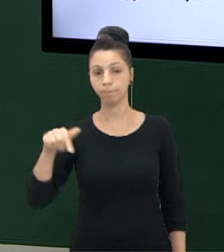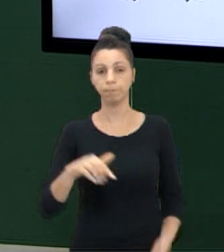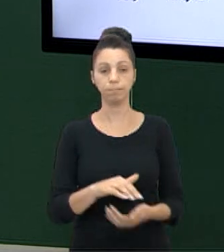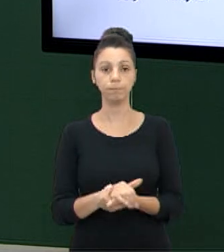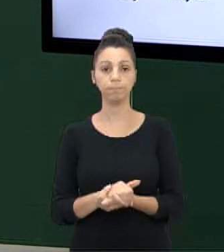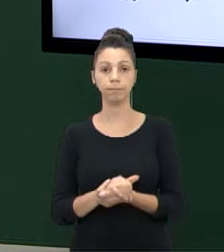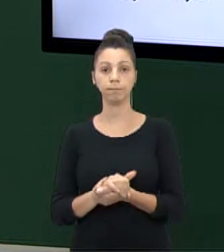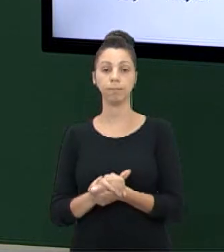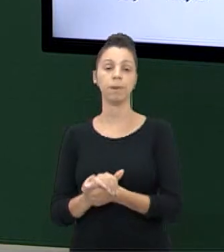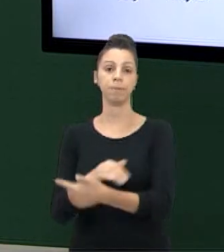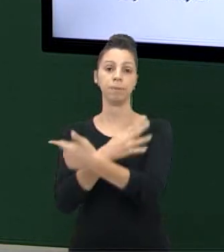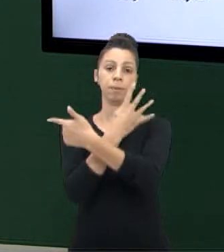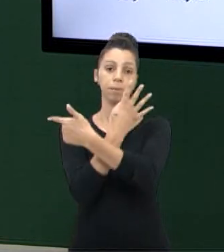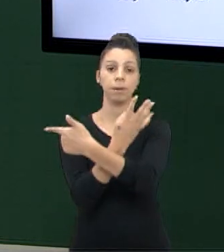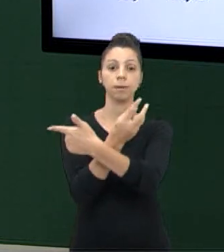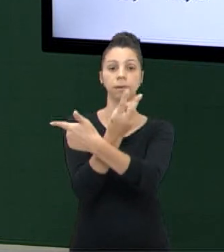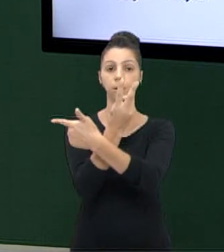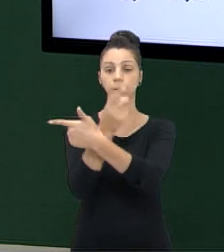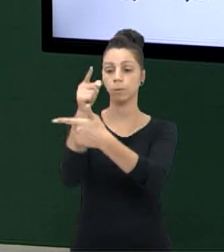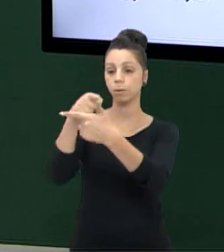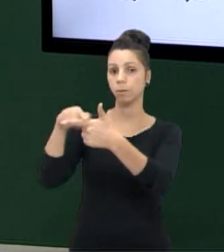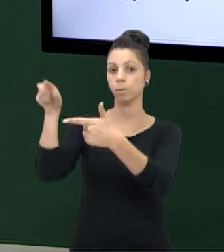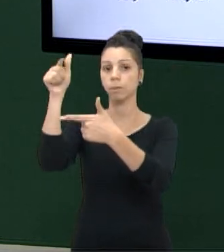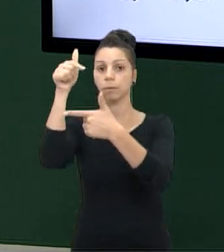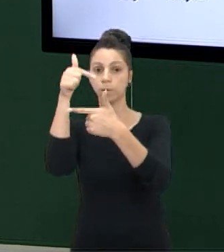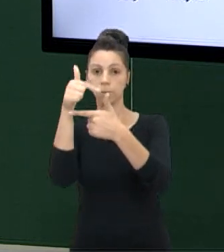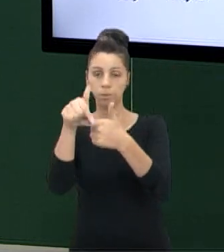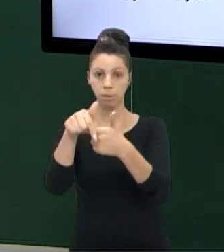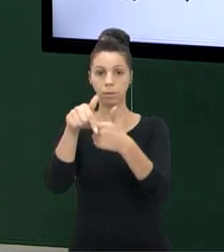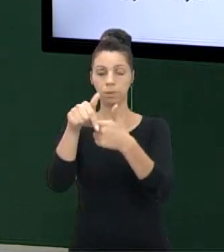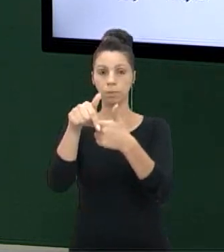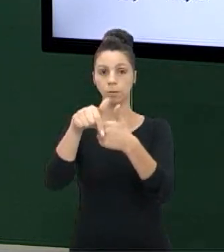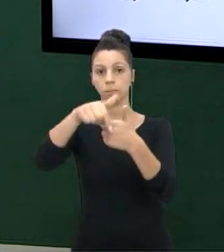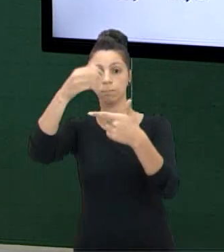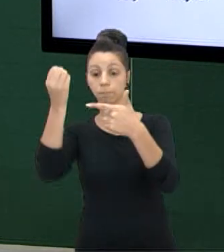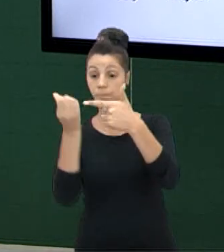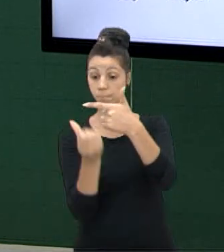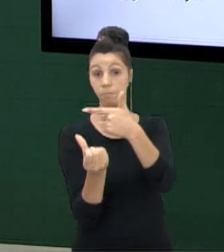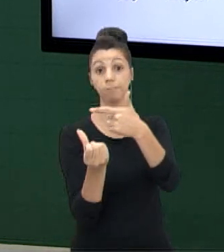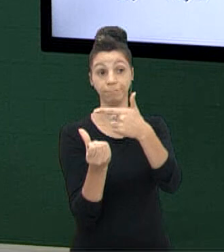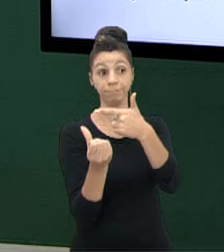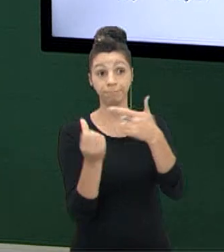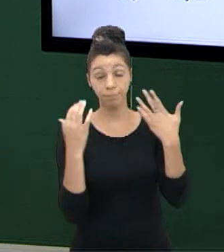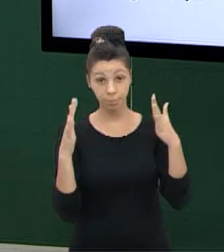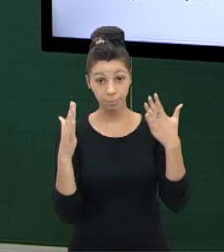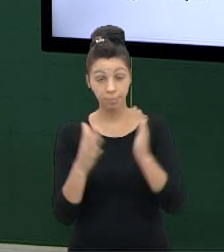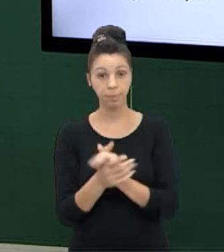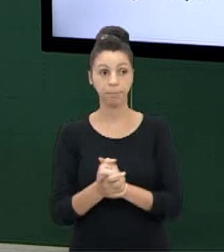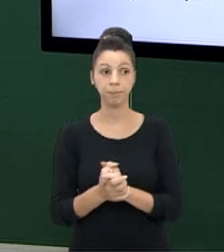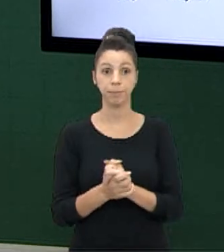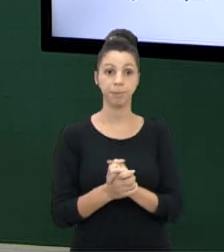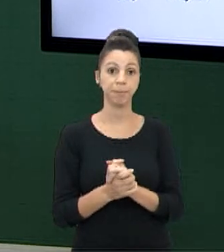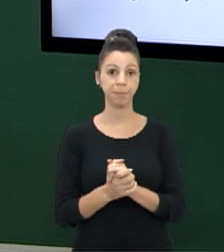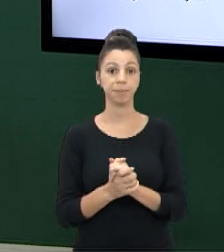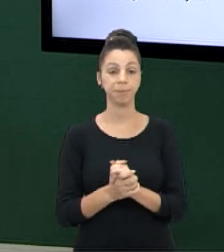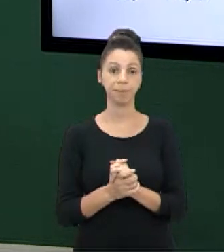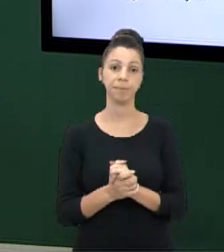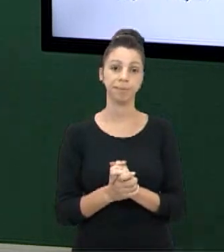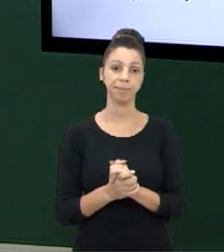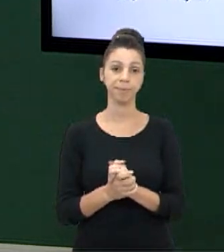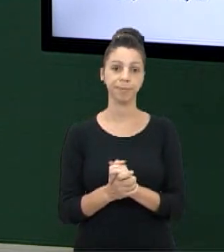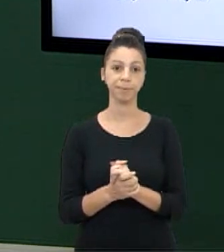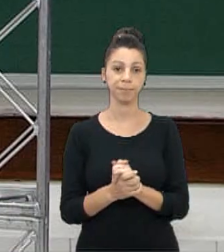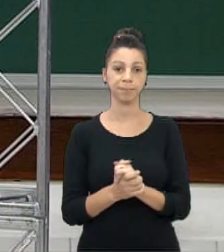42 divididos por 7 nada mais é do que 6. Muito bem. Vocês